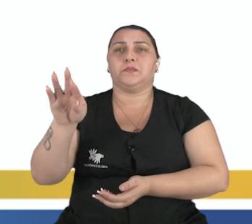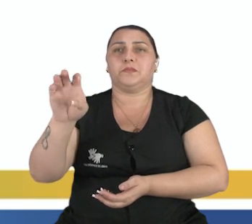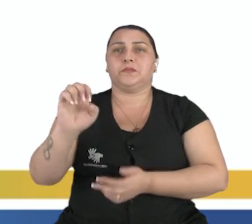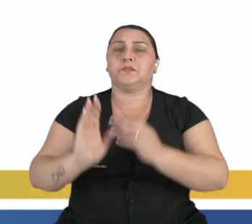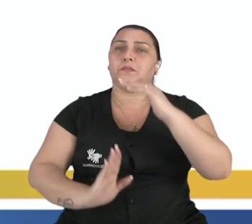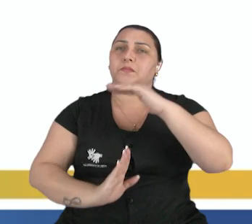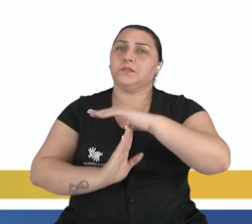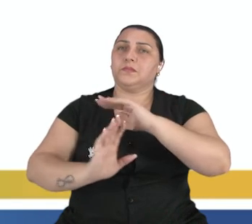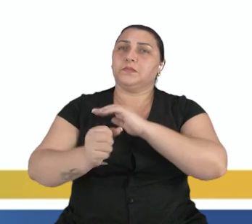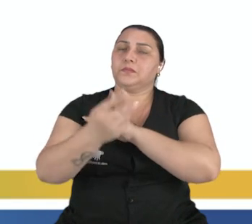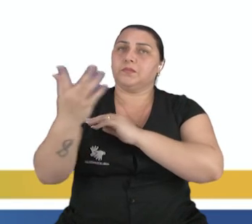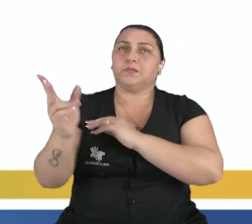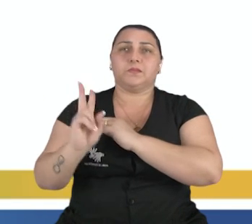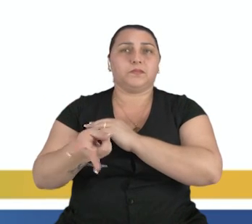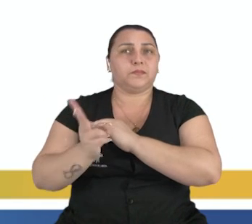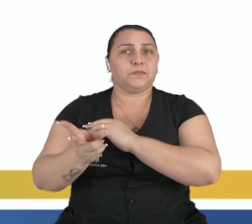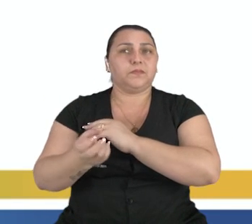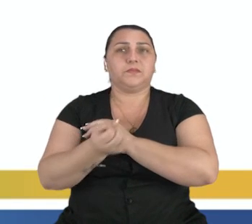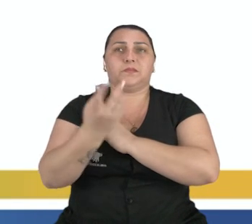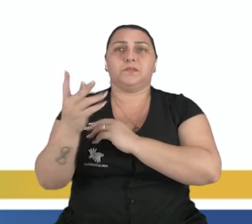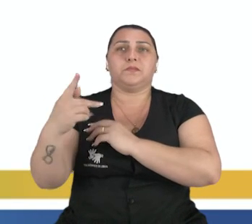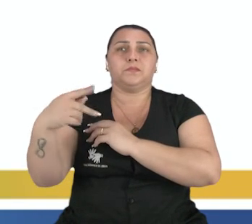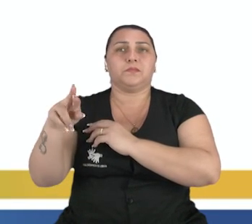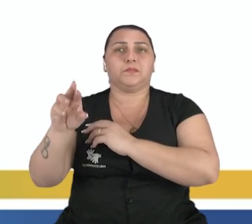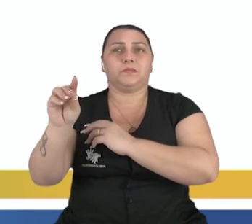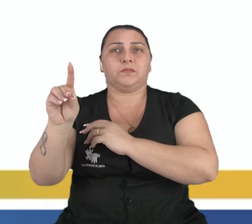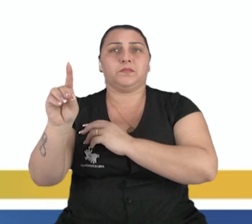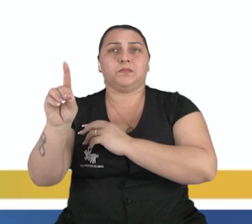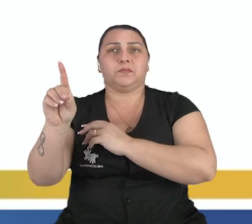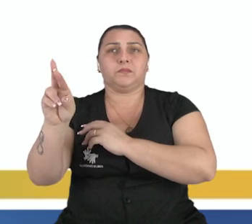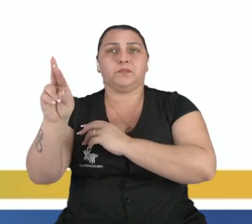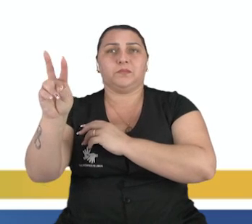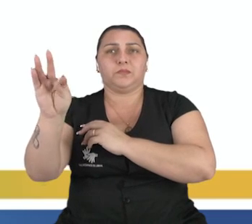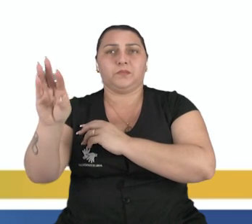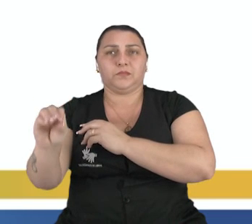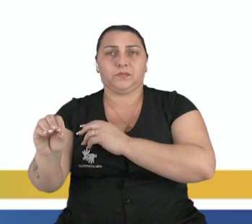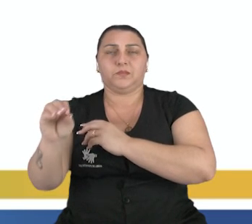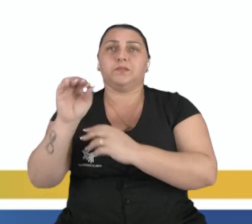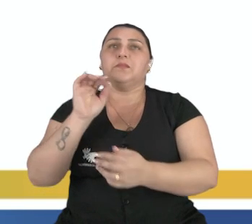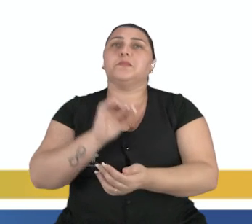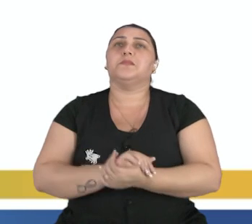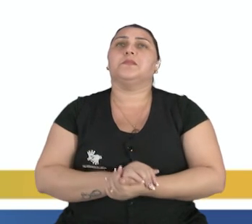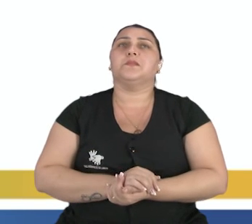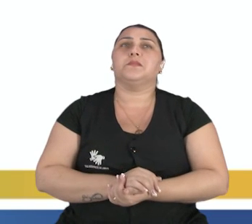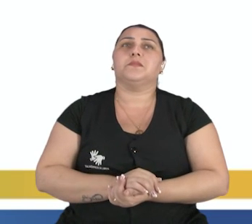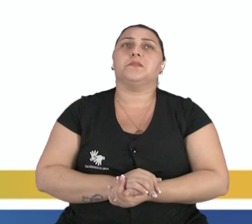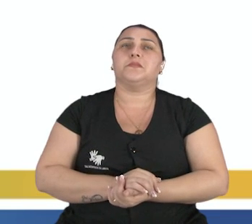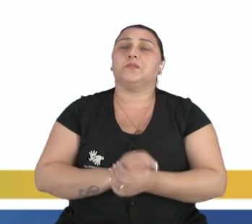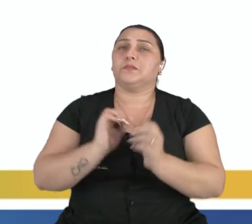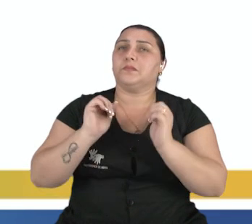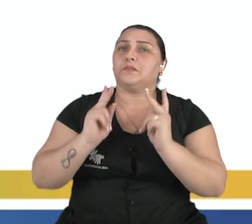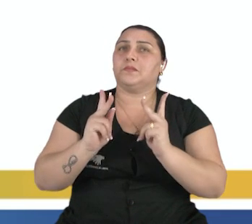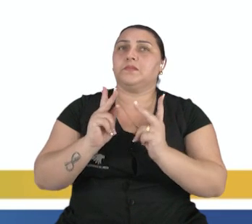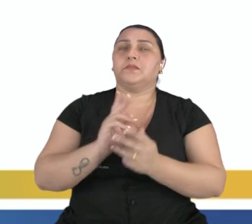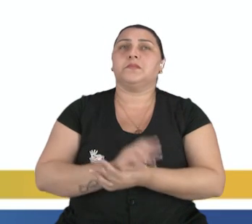quantidade de massa do reagente é a mesma quantidade de massa e mesma quantidade de espécie do produto.